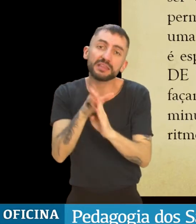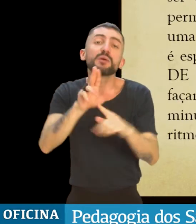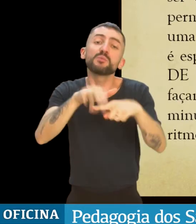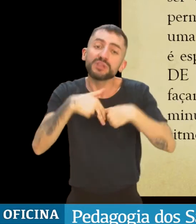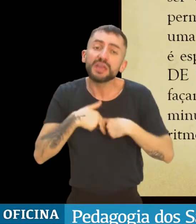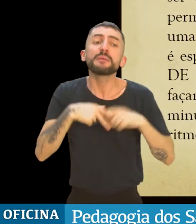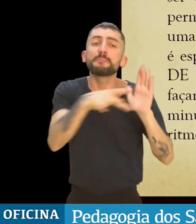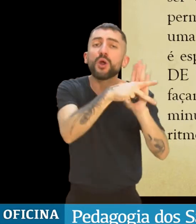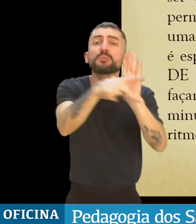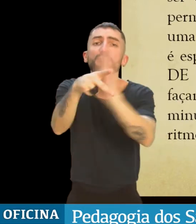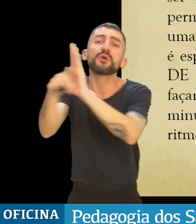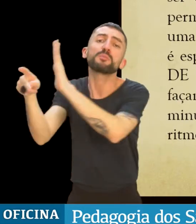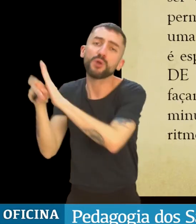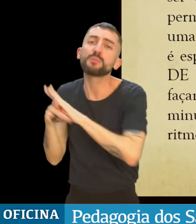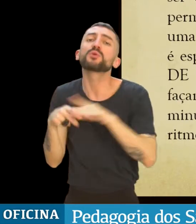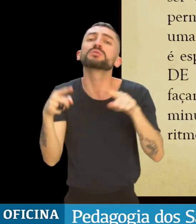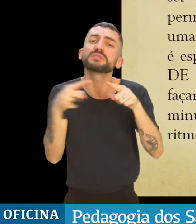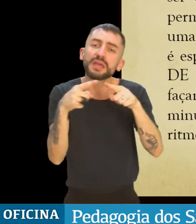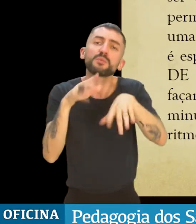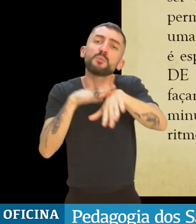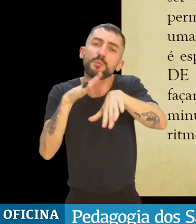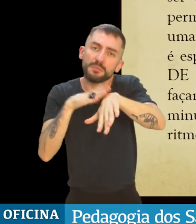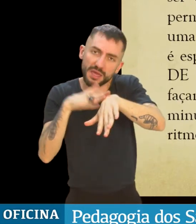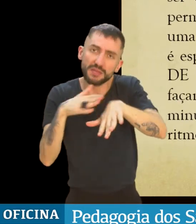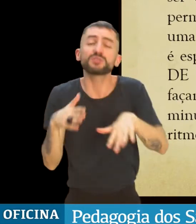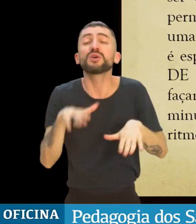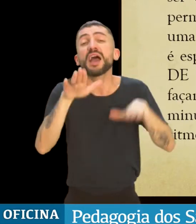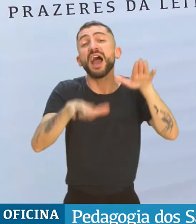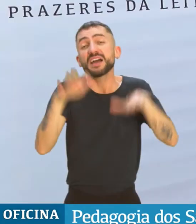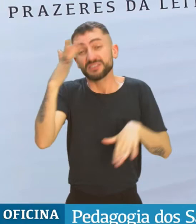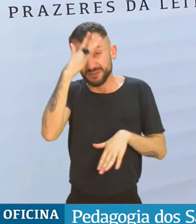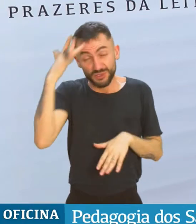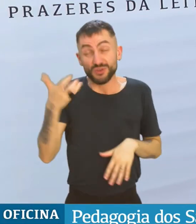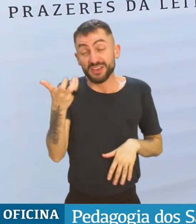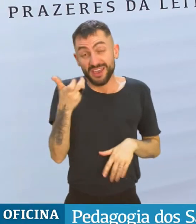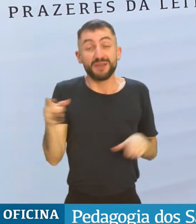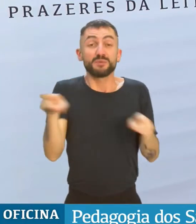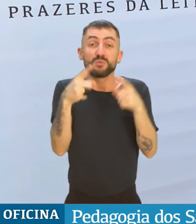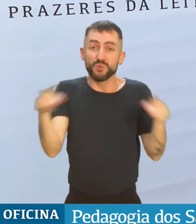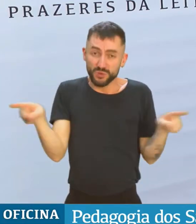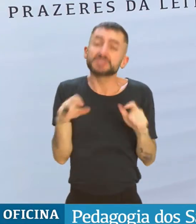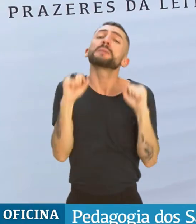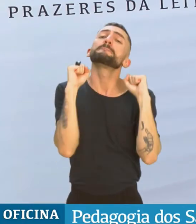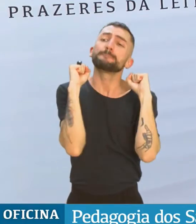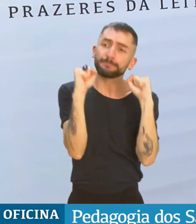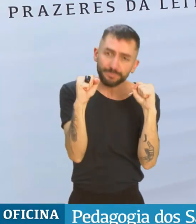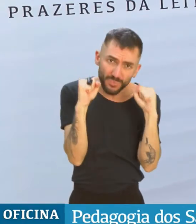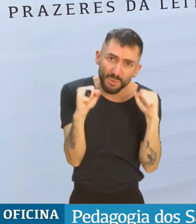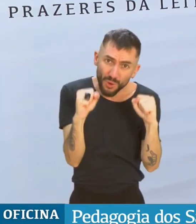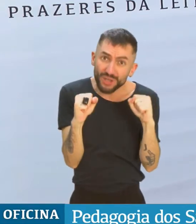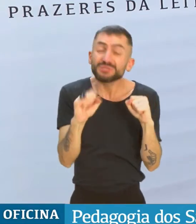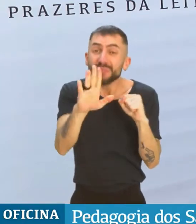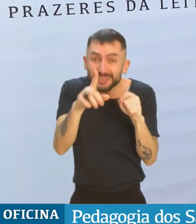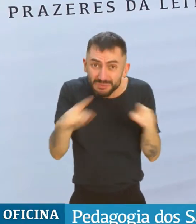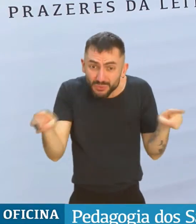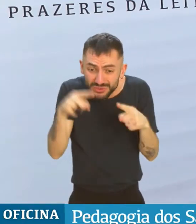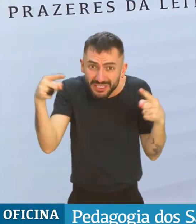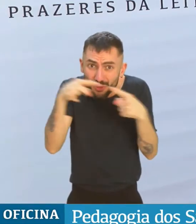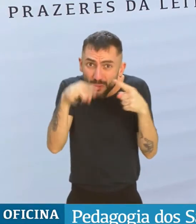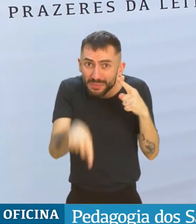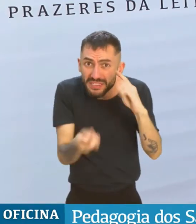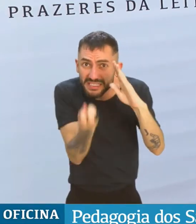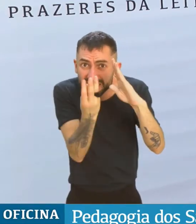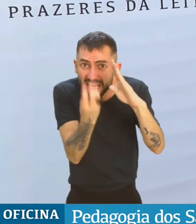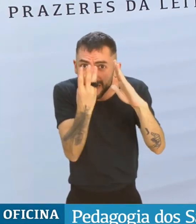espaço. Pode ter, de repente, essa pessoa às vezes até quer fazer uma apresentação de música, pode ter, mas será que é durante o sarau,